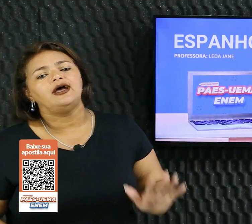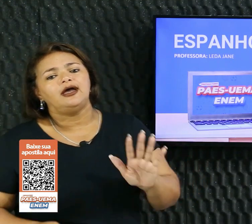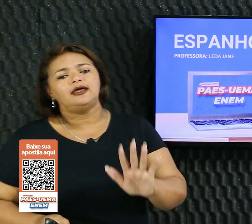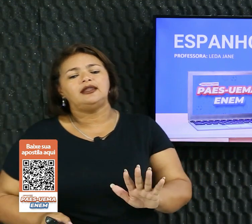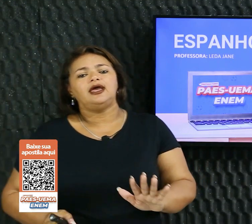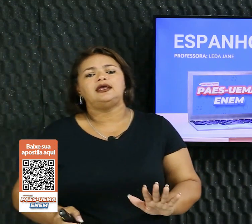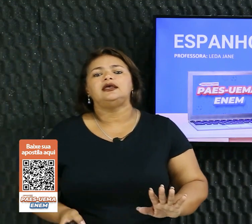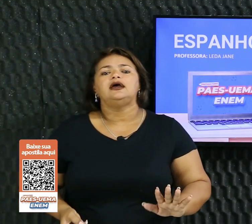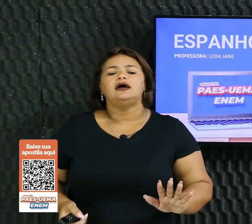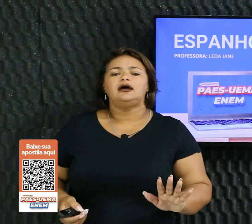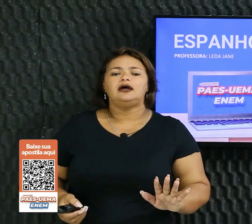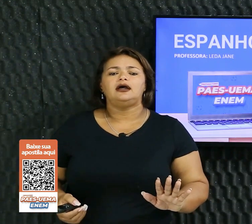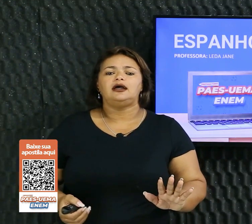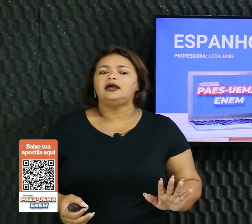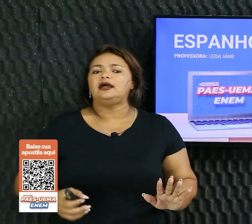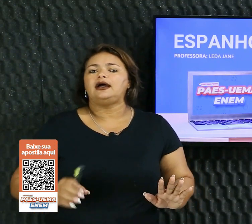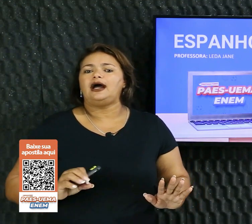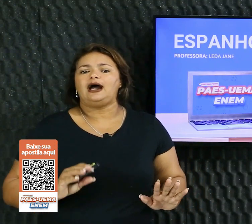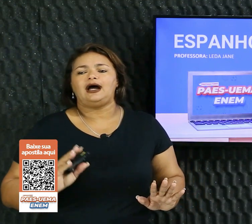questões, Enem,